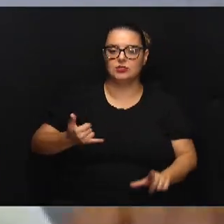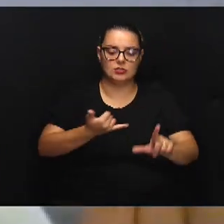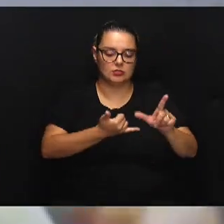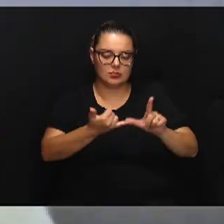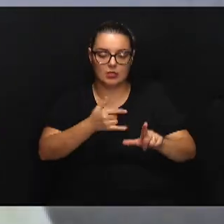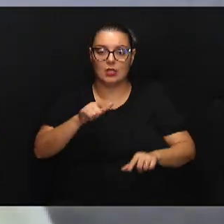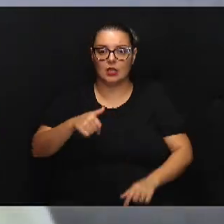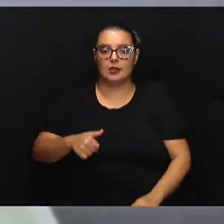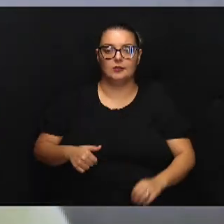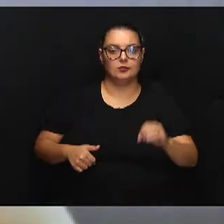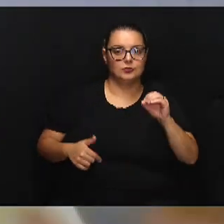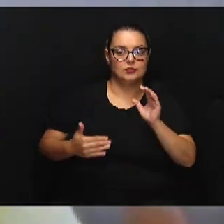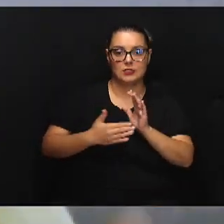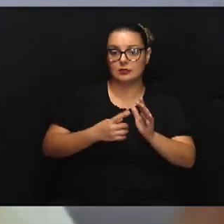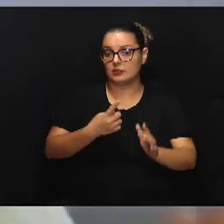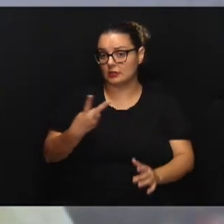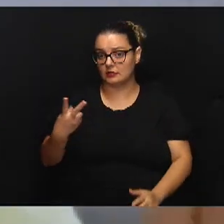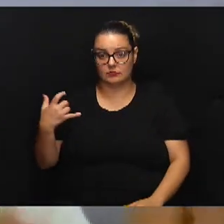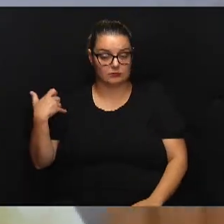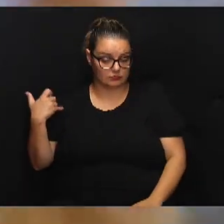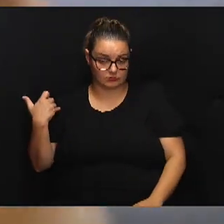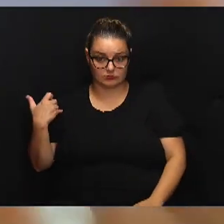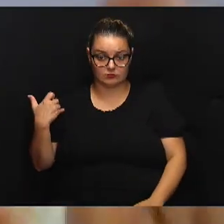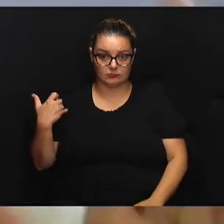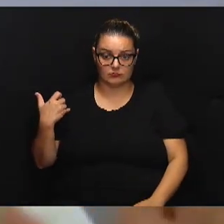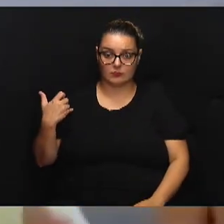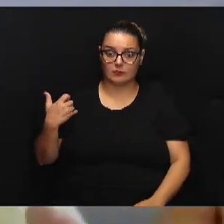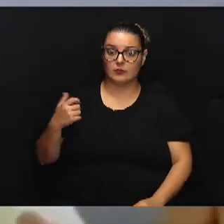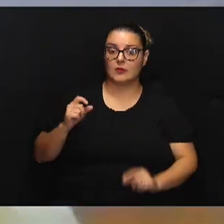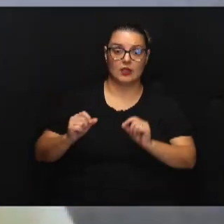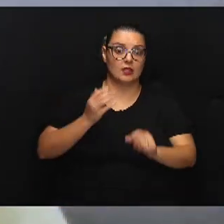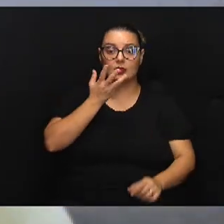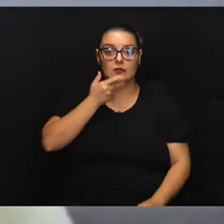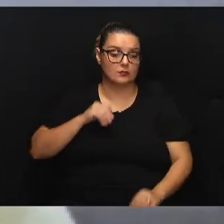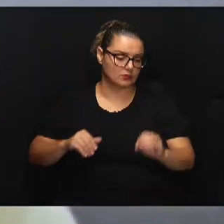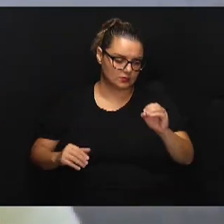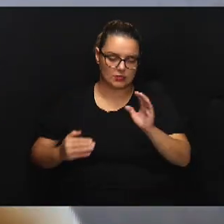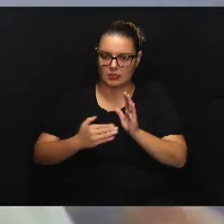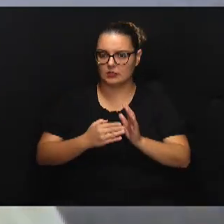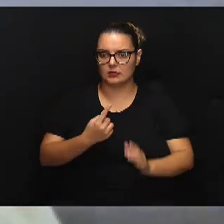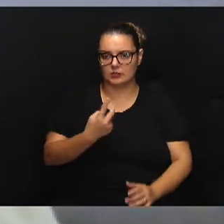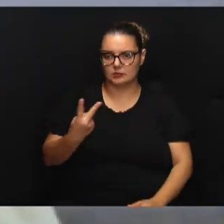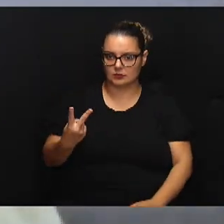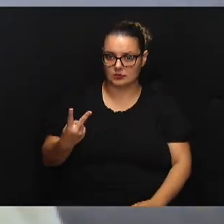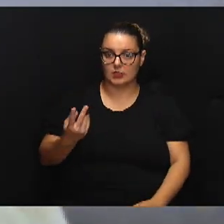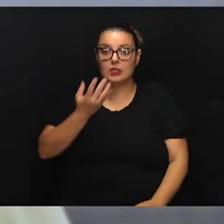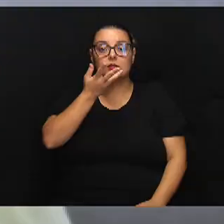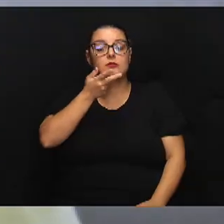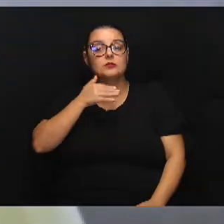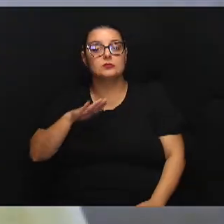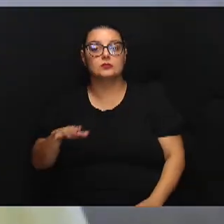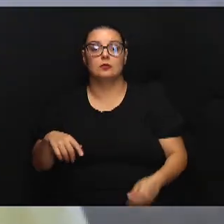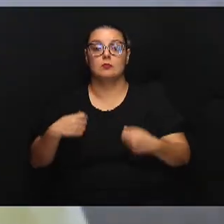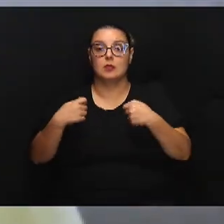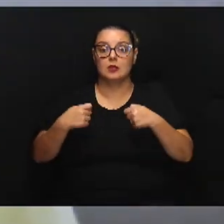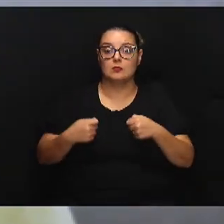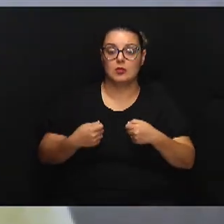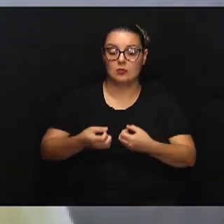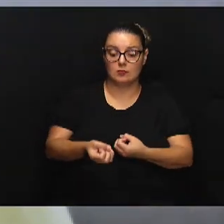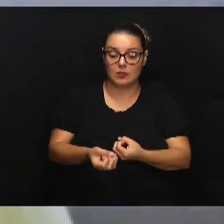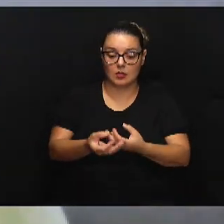do 0 até os 12 anos. Uma criança, com quem é a criança? 0 aos 12. Então, a criança precisa de